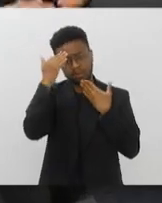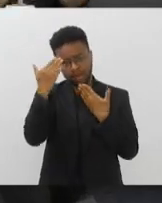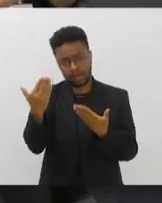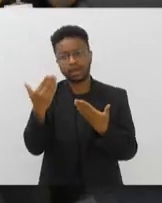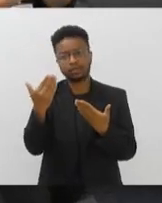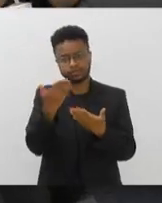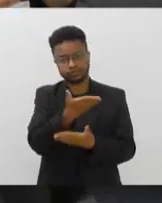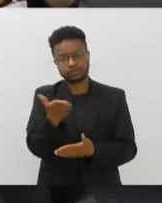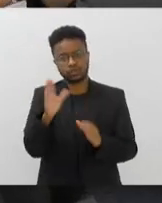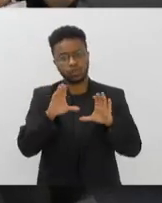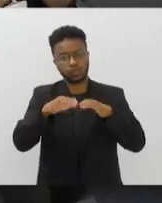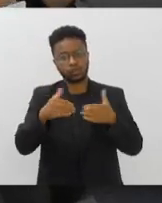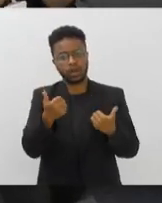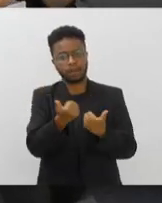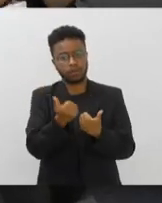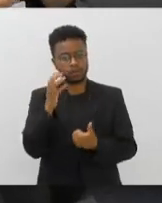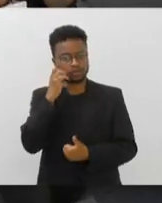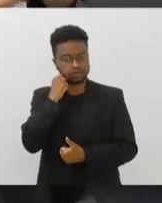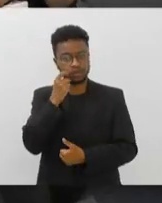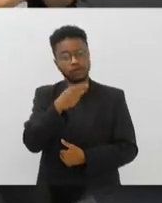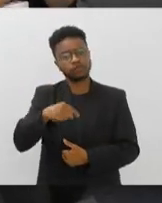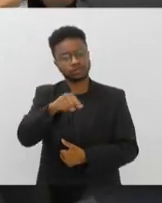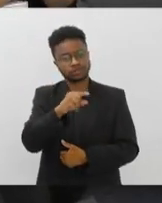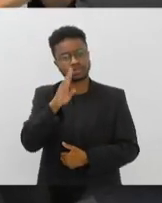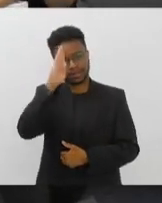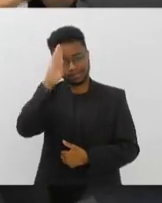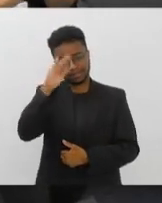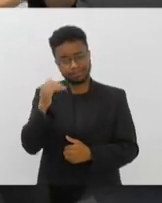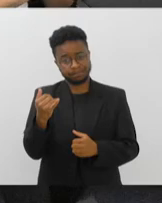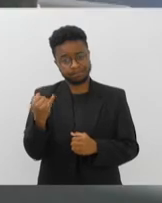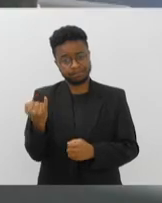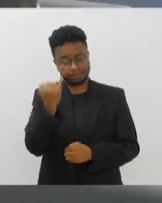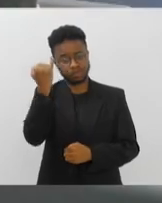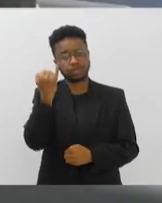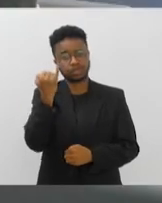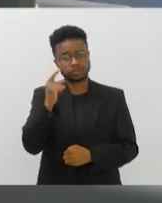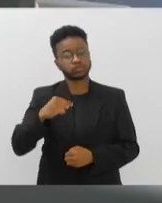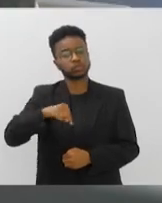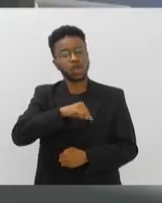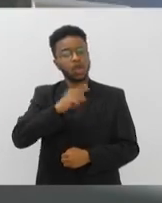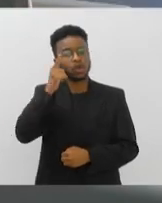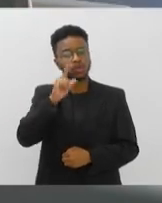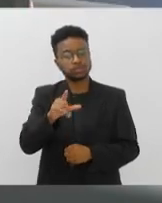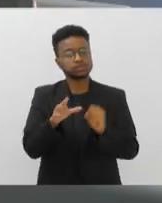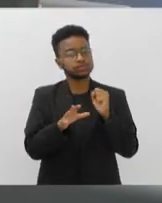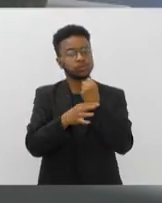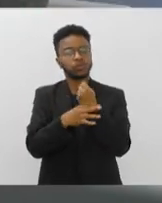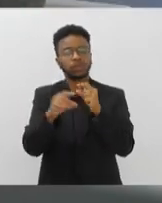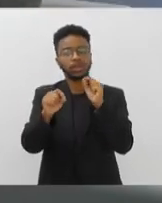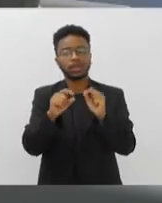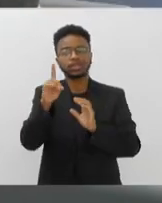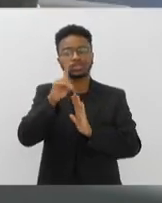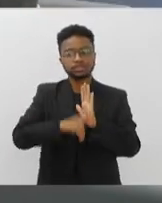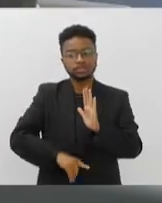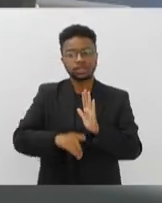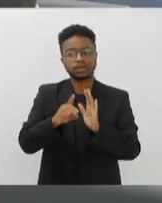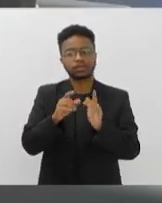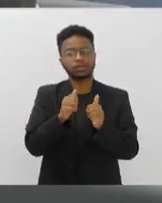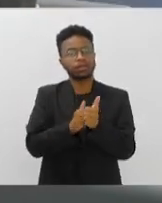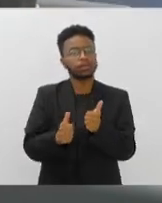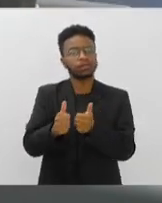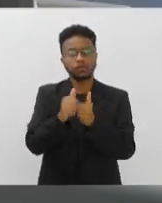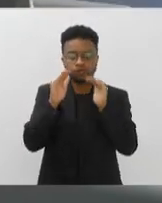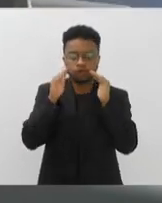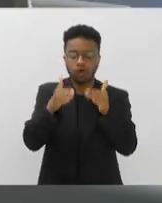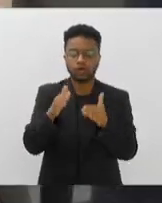obrigado grupo de apoio doção vocês são fundamentais pra gente cumprir a garantia de direito da prioridade absoluta das crianças e